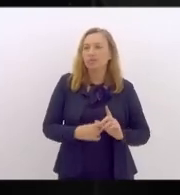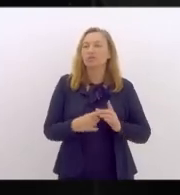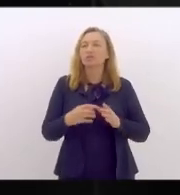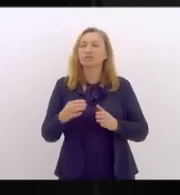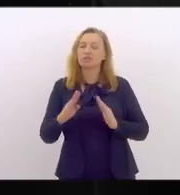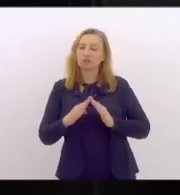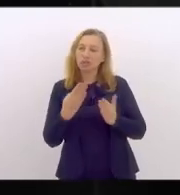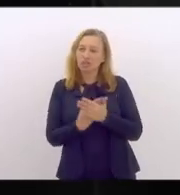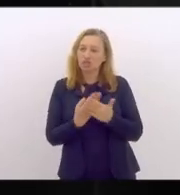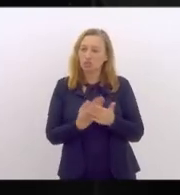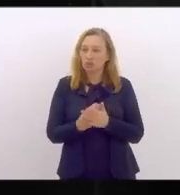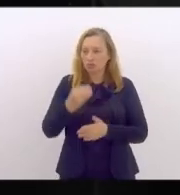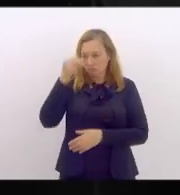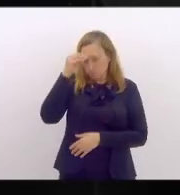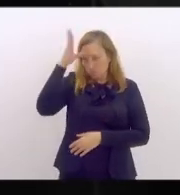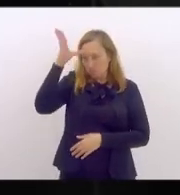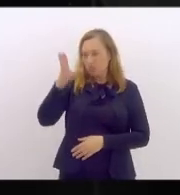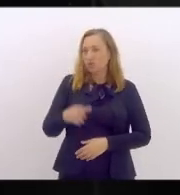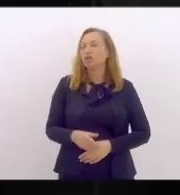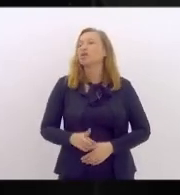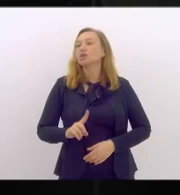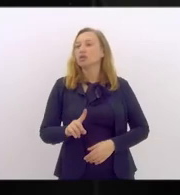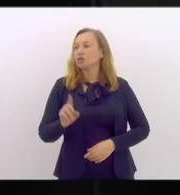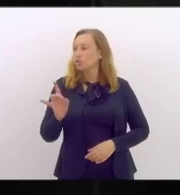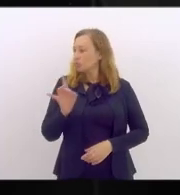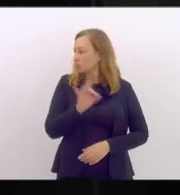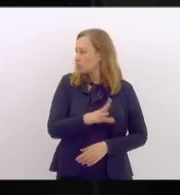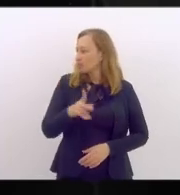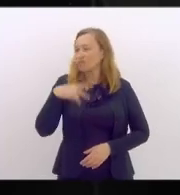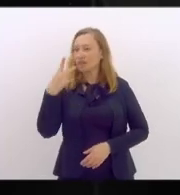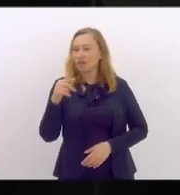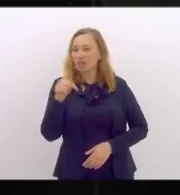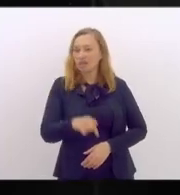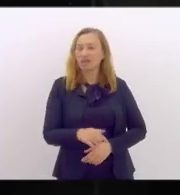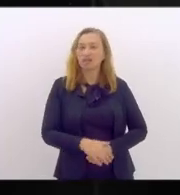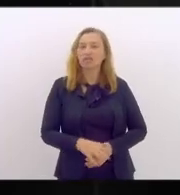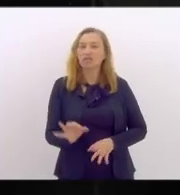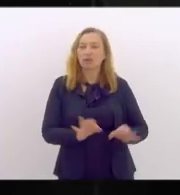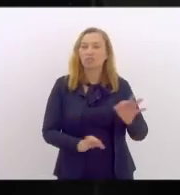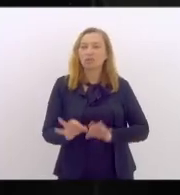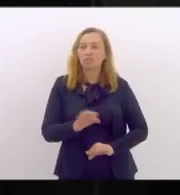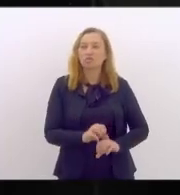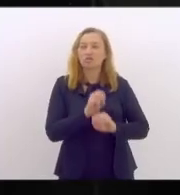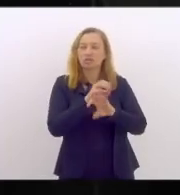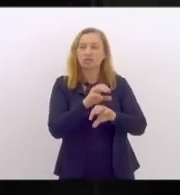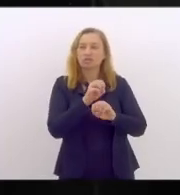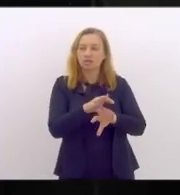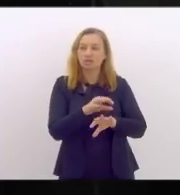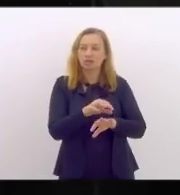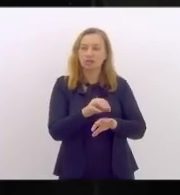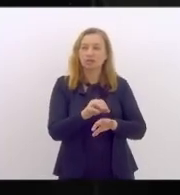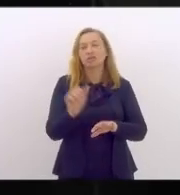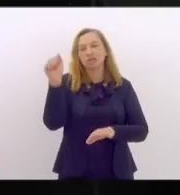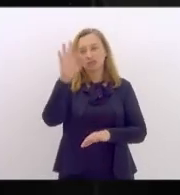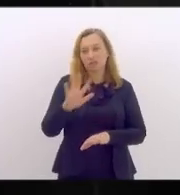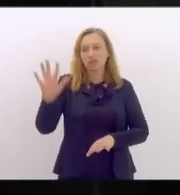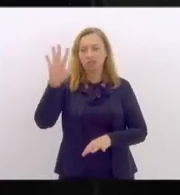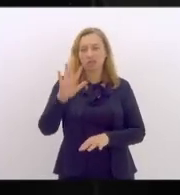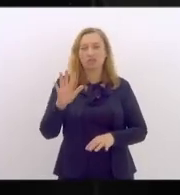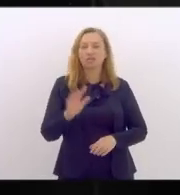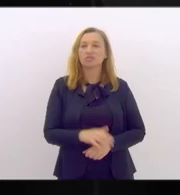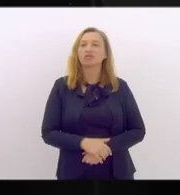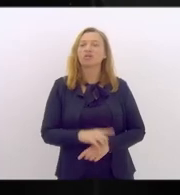esse conhecimento e por último ressalto pra terminar aqui o plano nacional de educação plano decenal